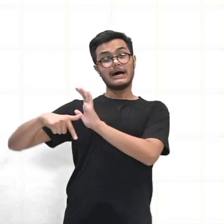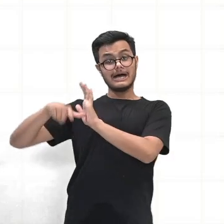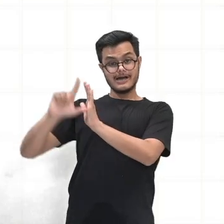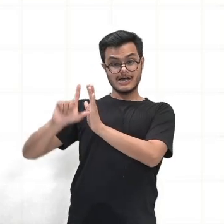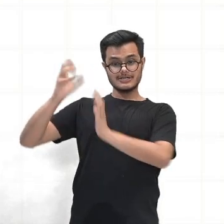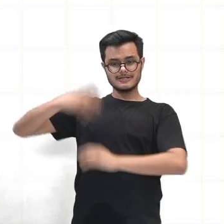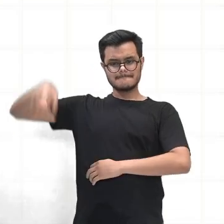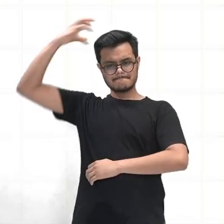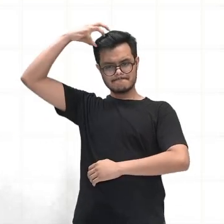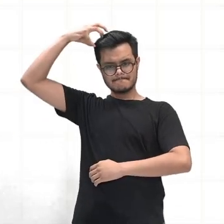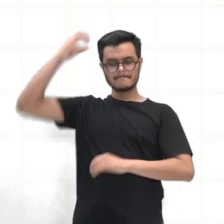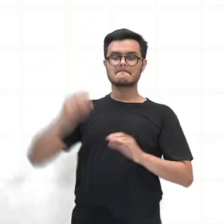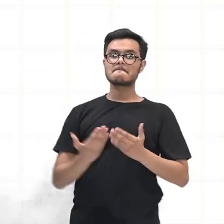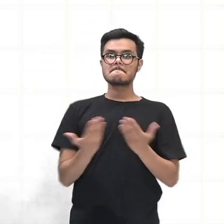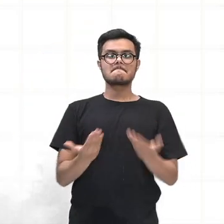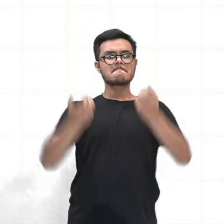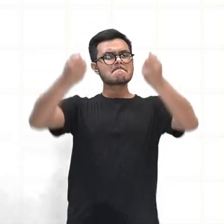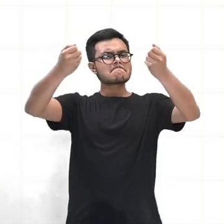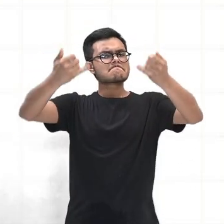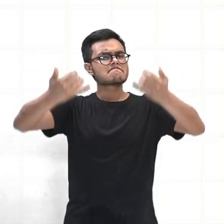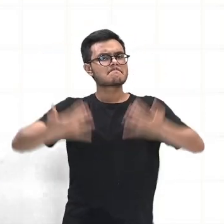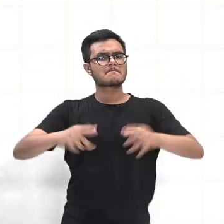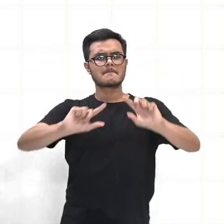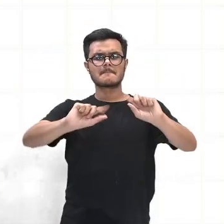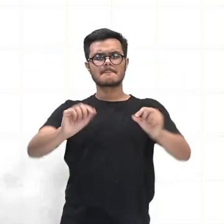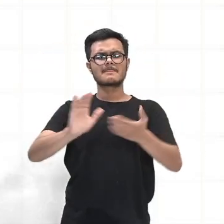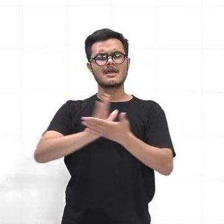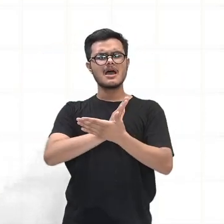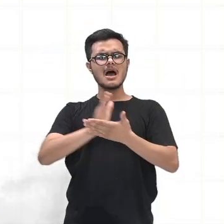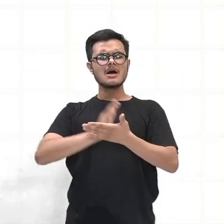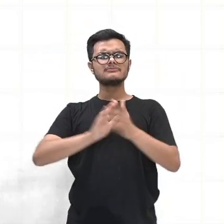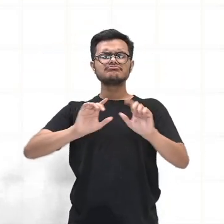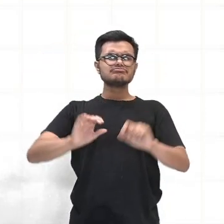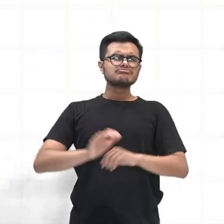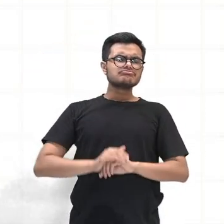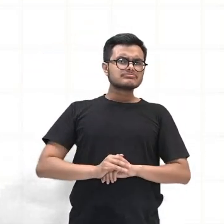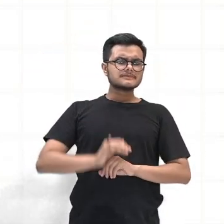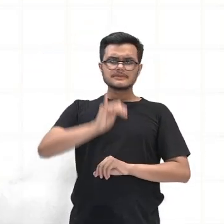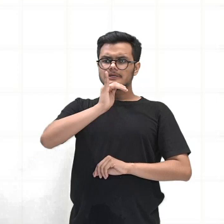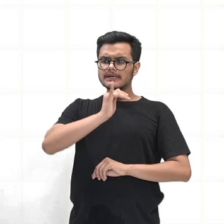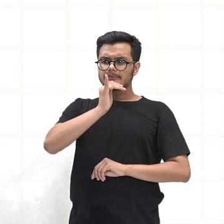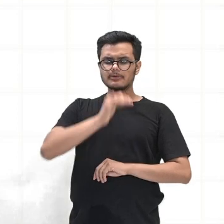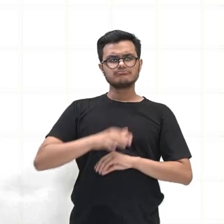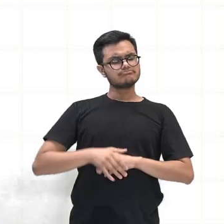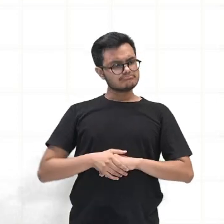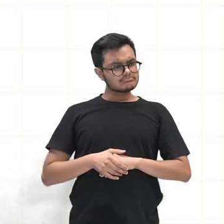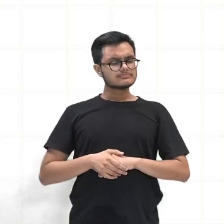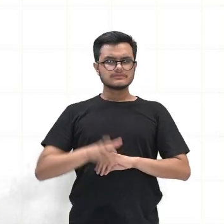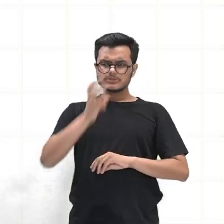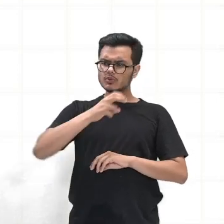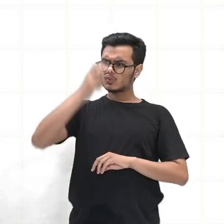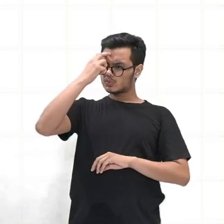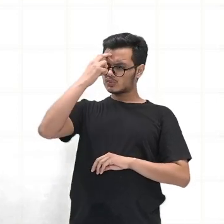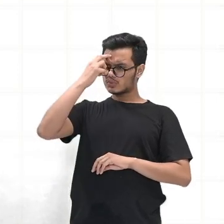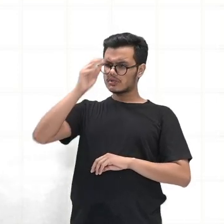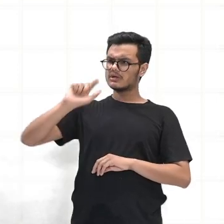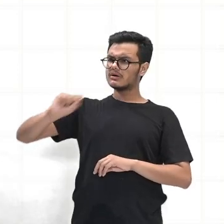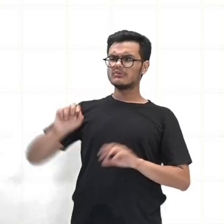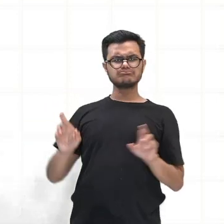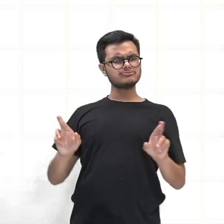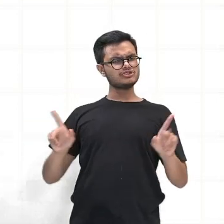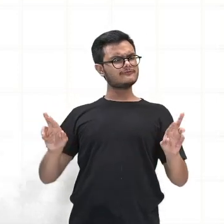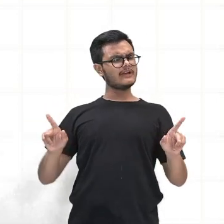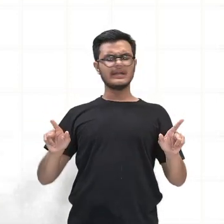pré-colonial, a gente vai ver aí que tinha ali uma prática cultural extremamente